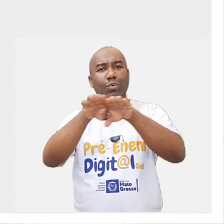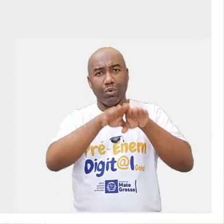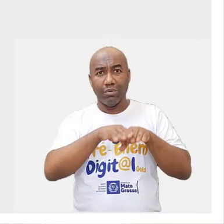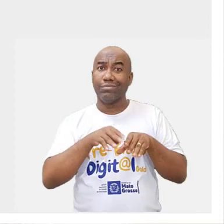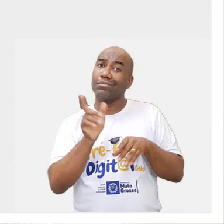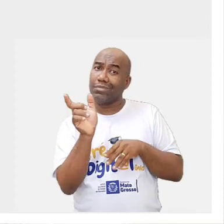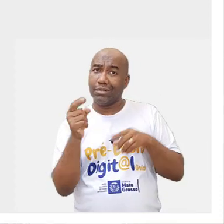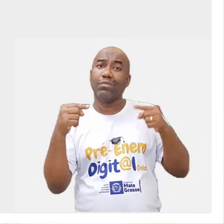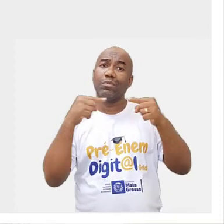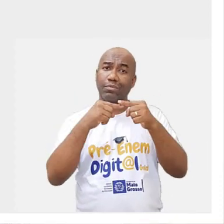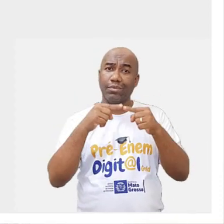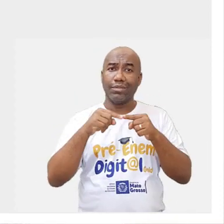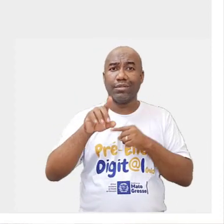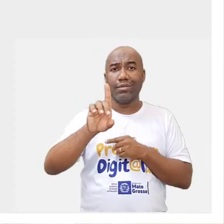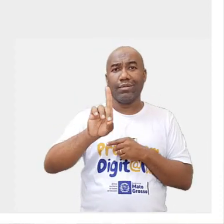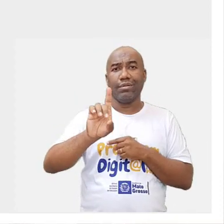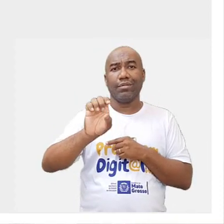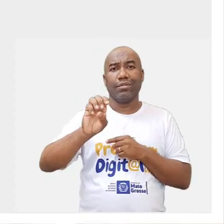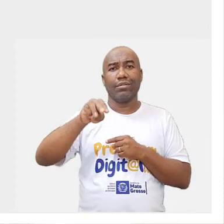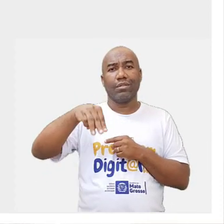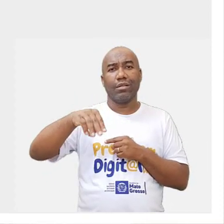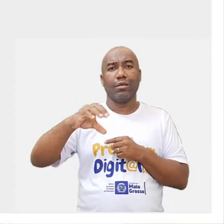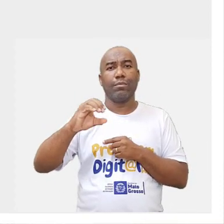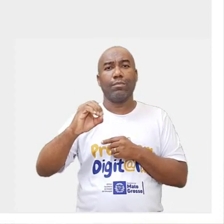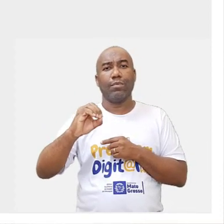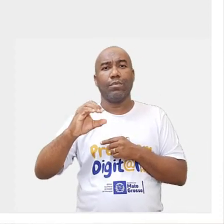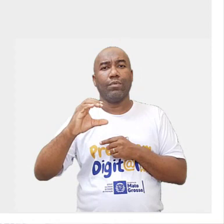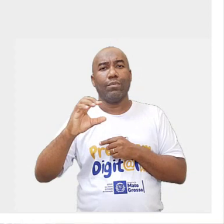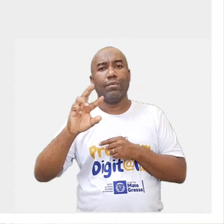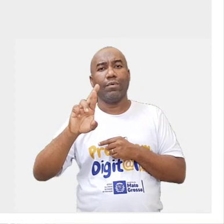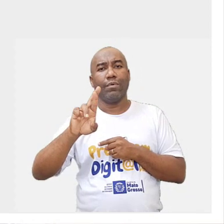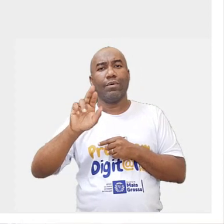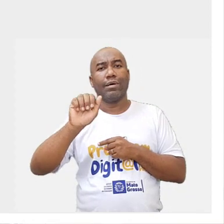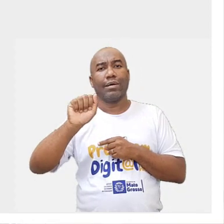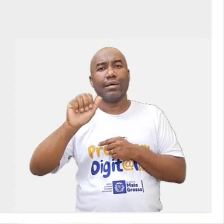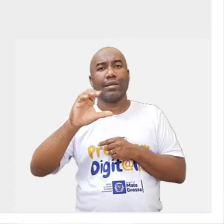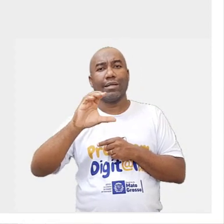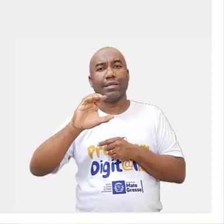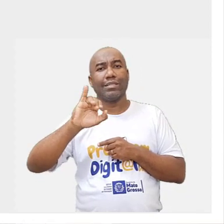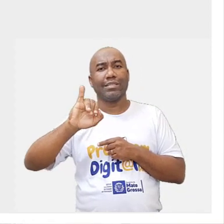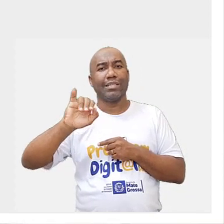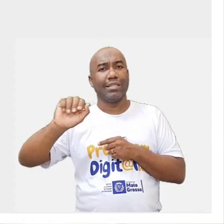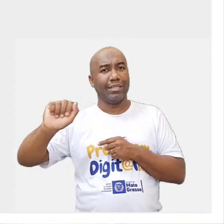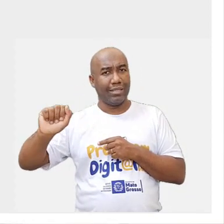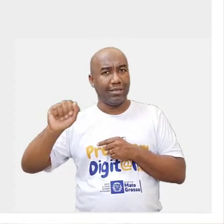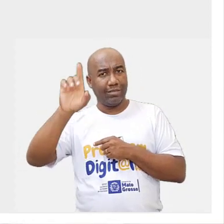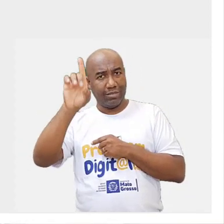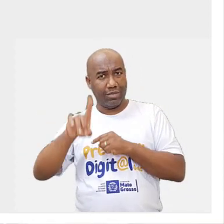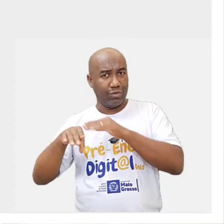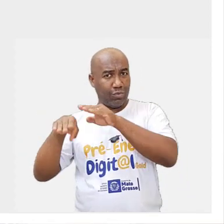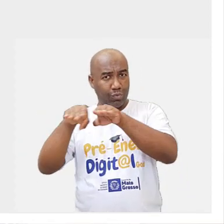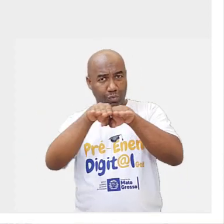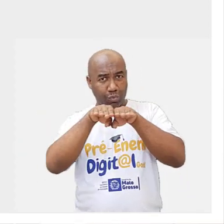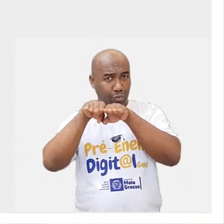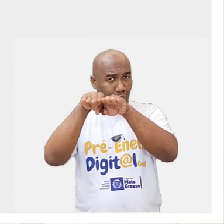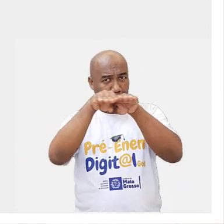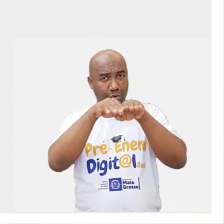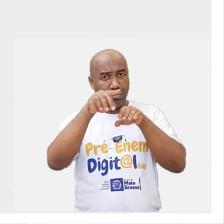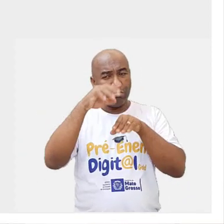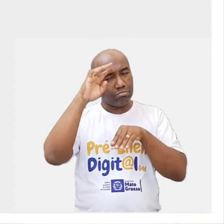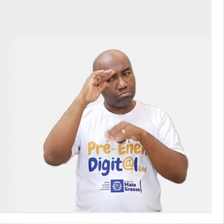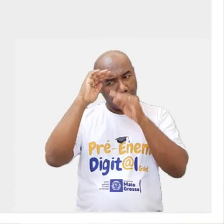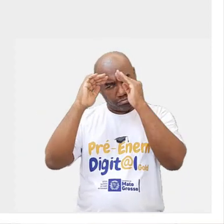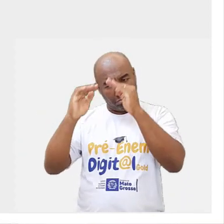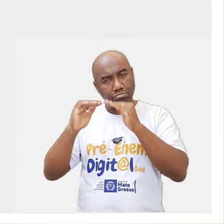acesso. Popularizar, certo? Então, se você, mesmo não tendo internet, está assistindo aula da TV da sua